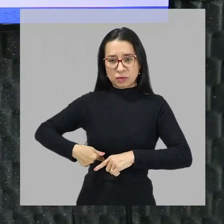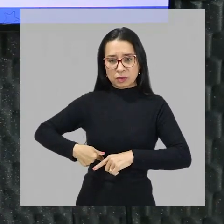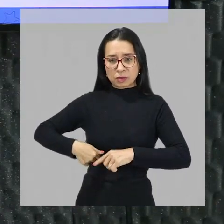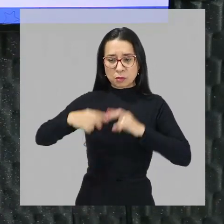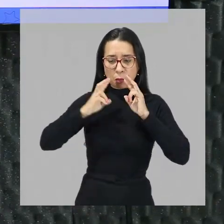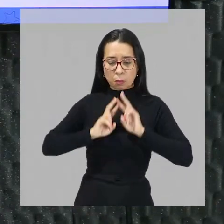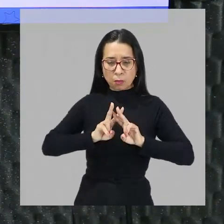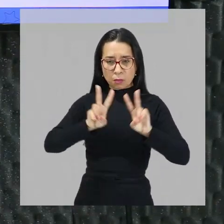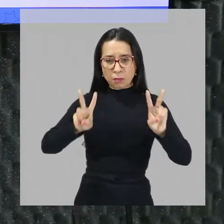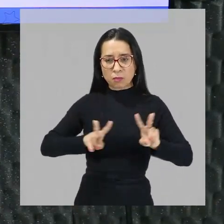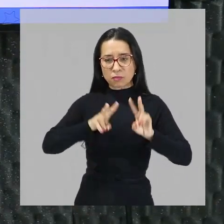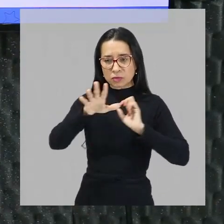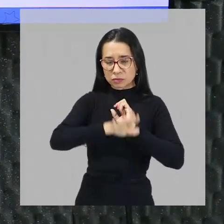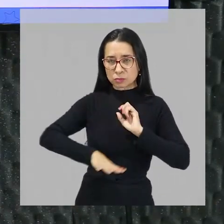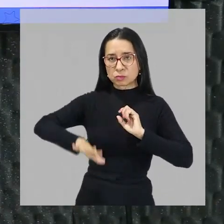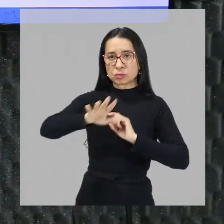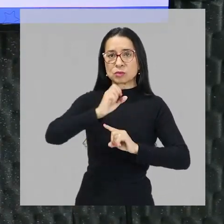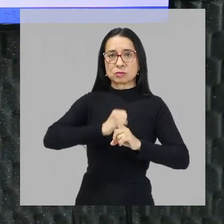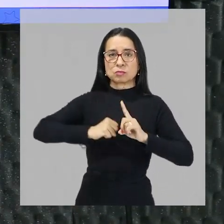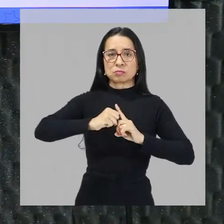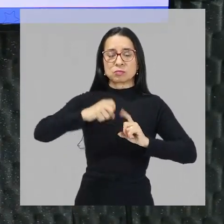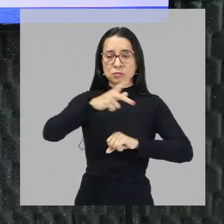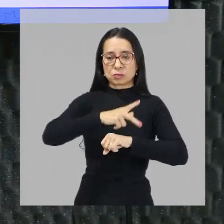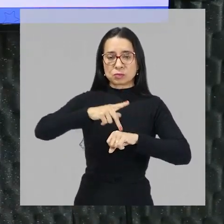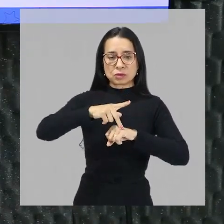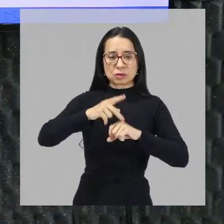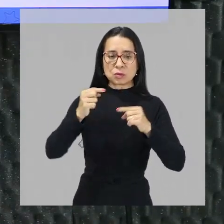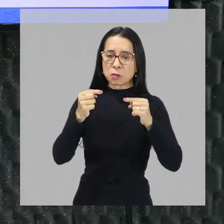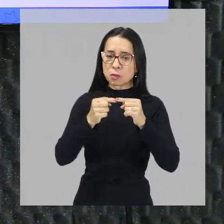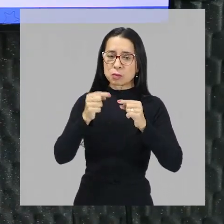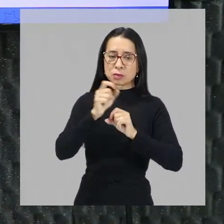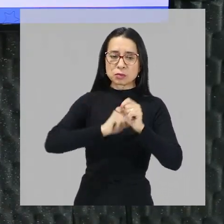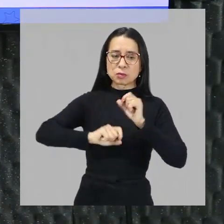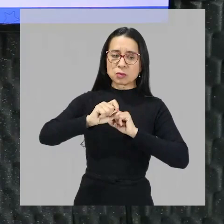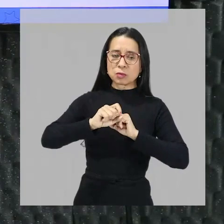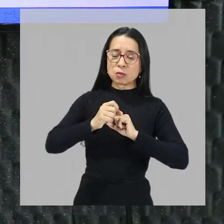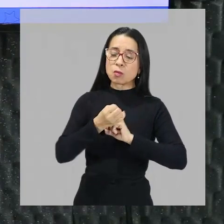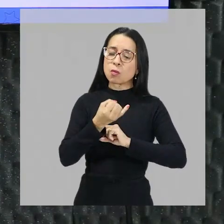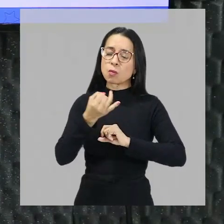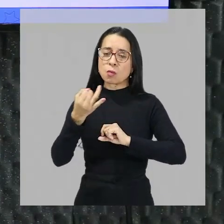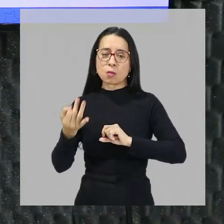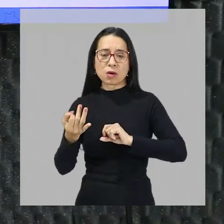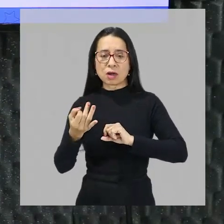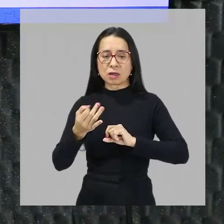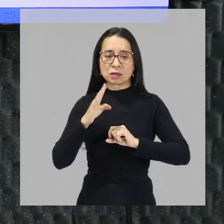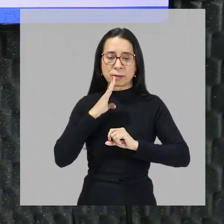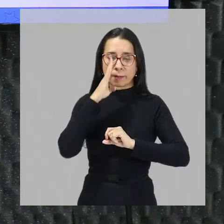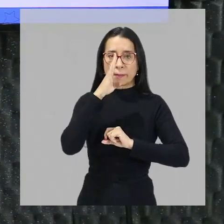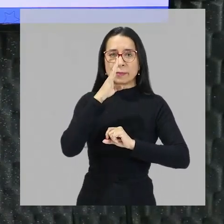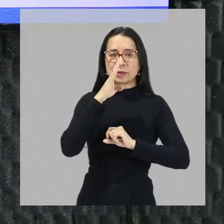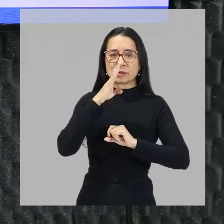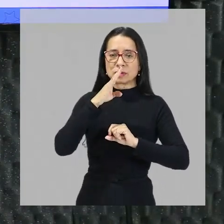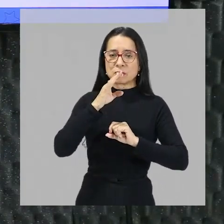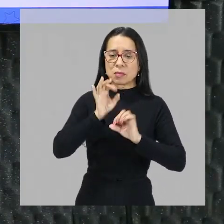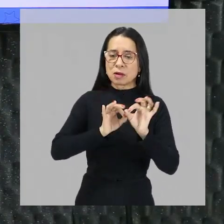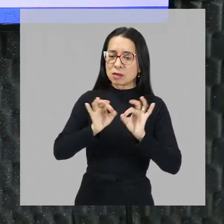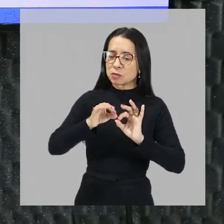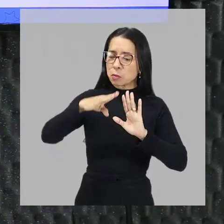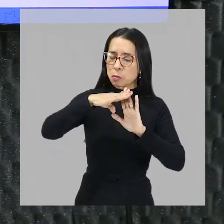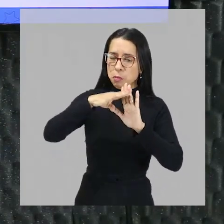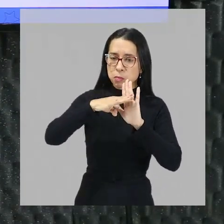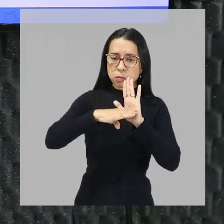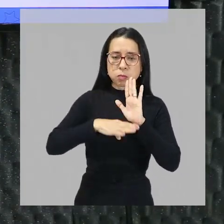país coincidiu com a priorização de que medidas? Expansão dos investimentos? Pelo contrário, ele critica porque não há